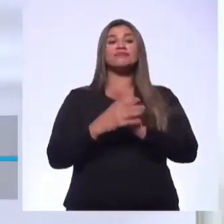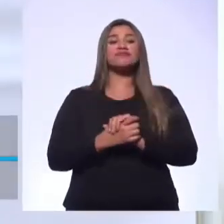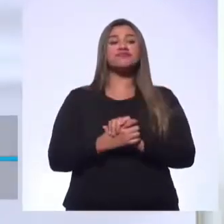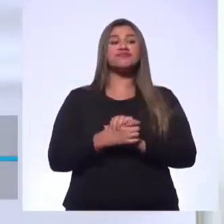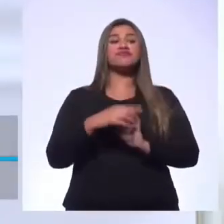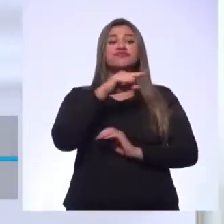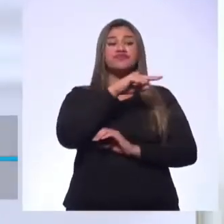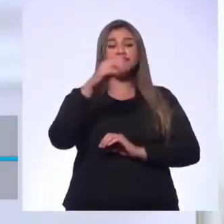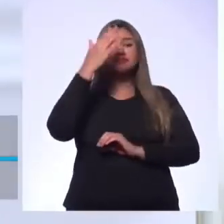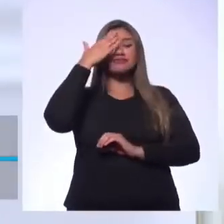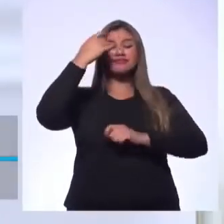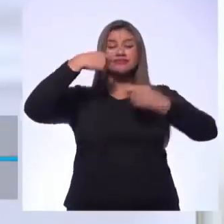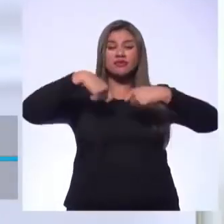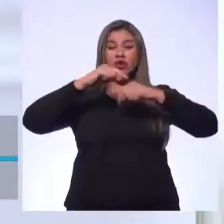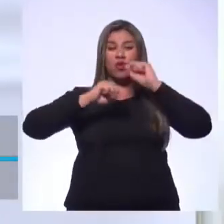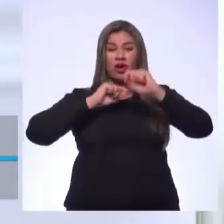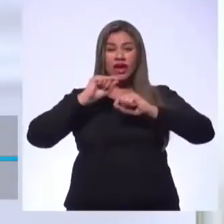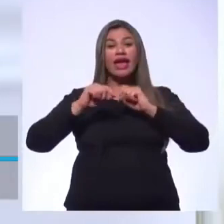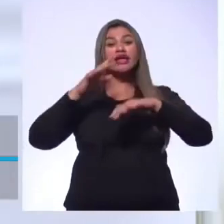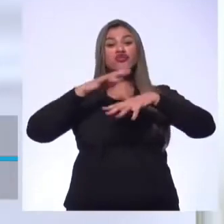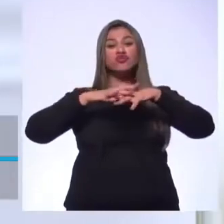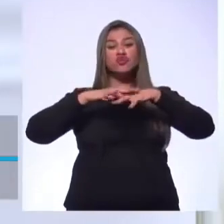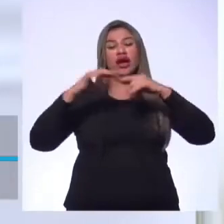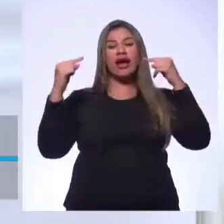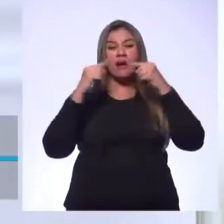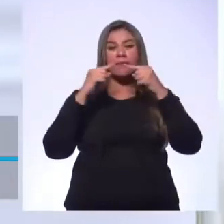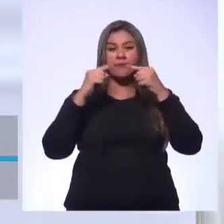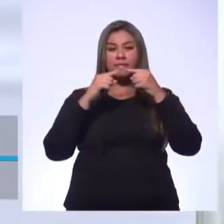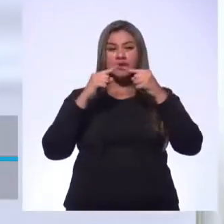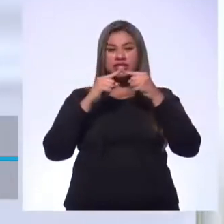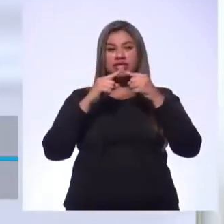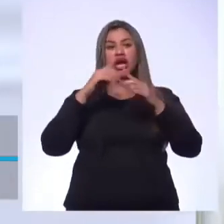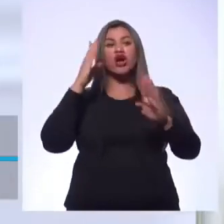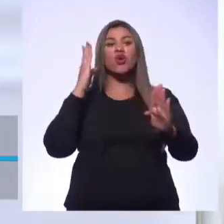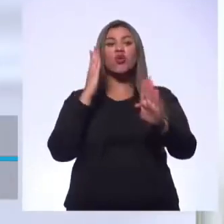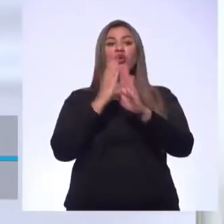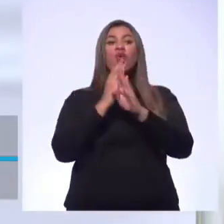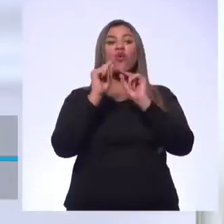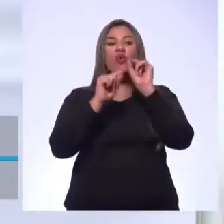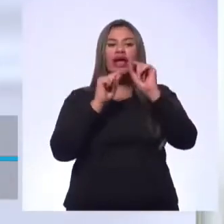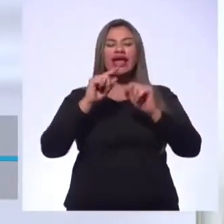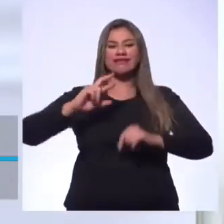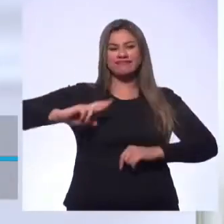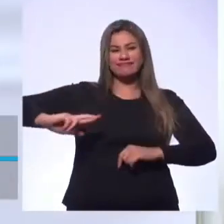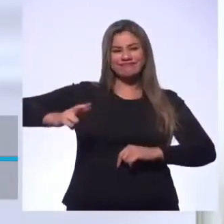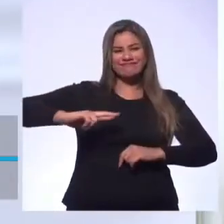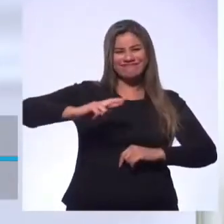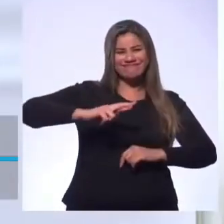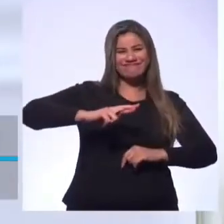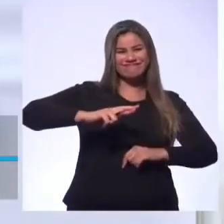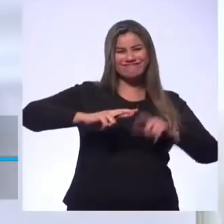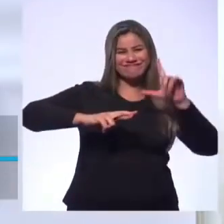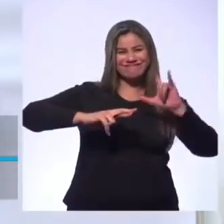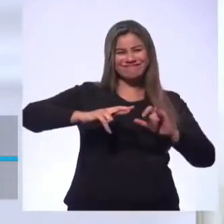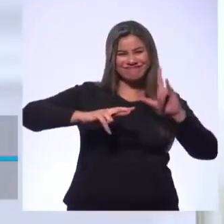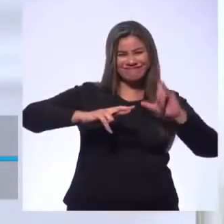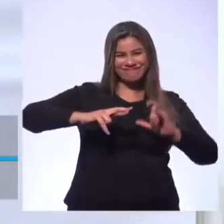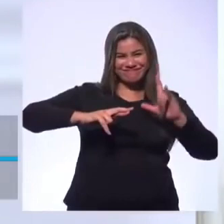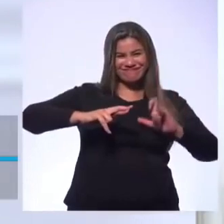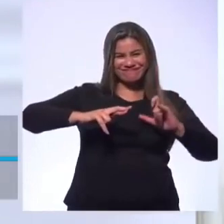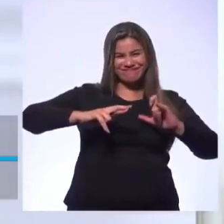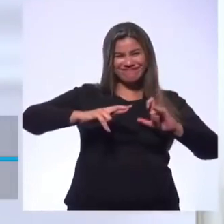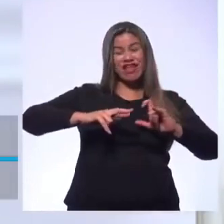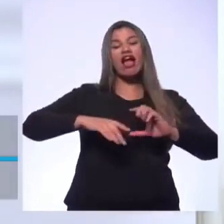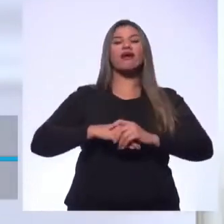tem que saber? A leptospirose, ela é encontrada na urina do rato. Tá bom? É uma bactéria